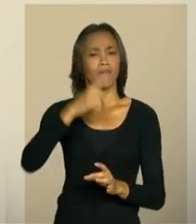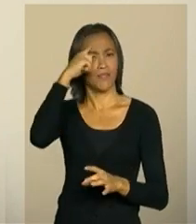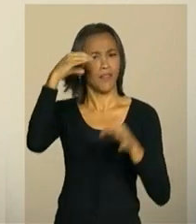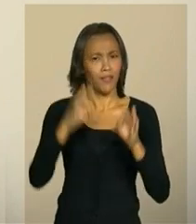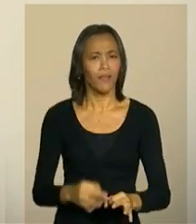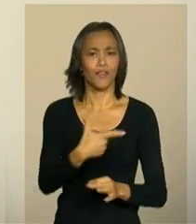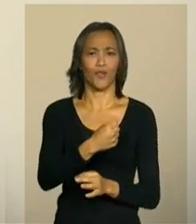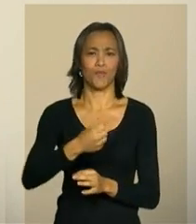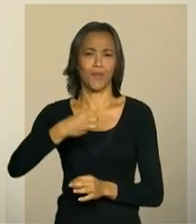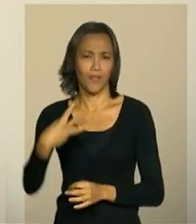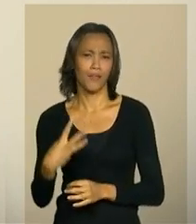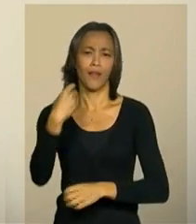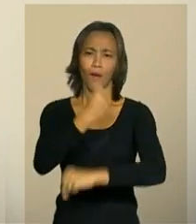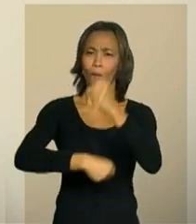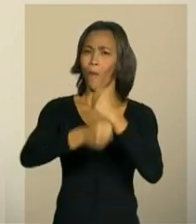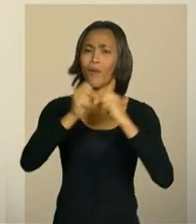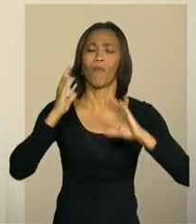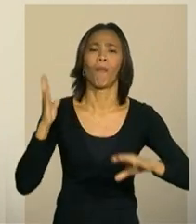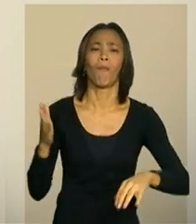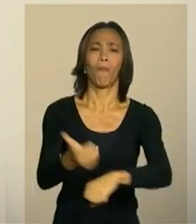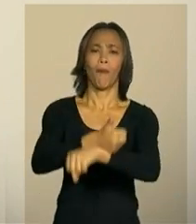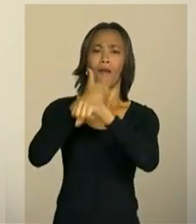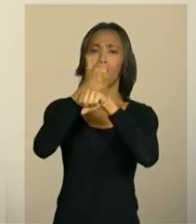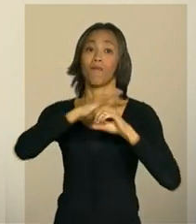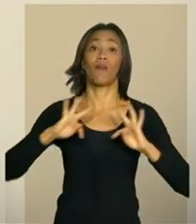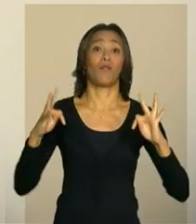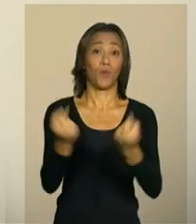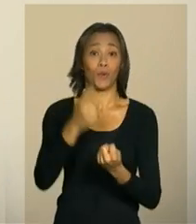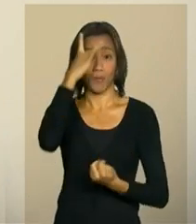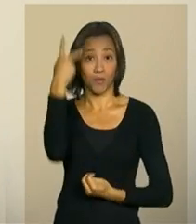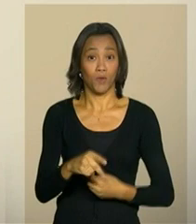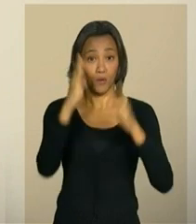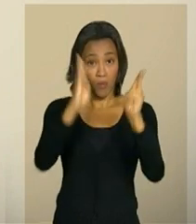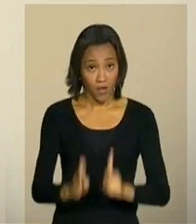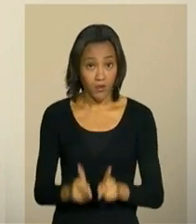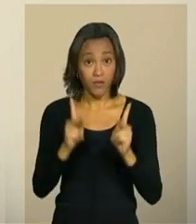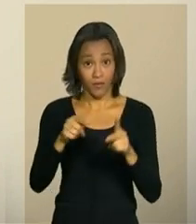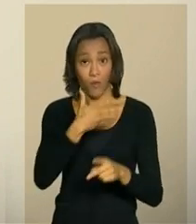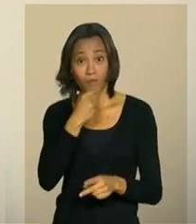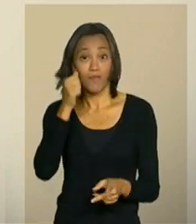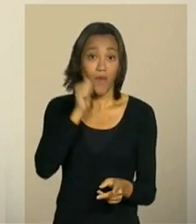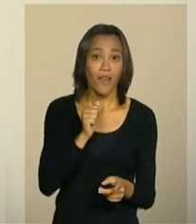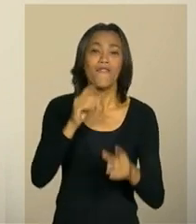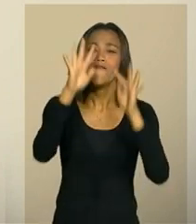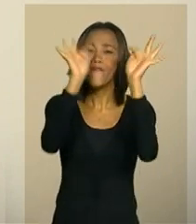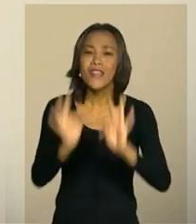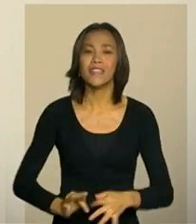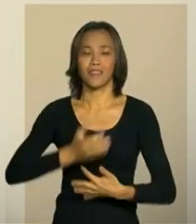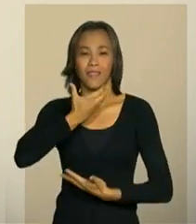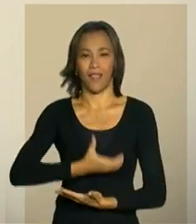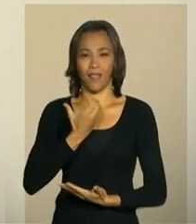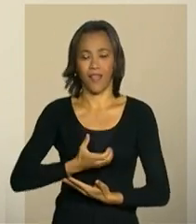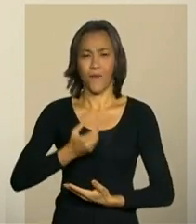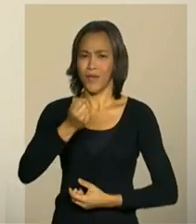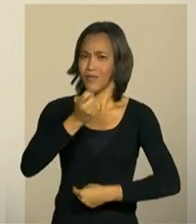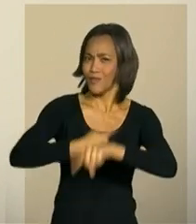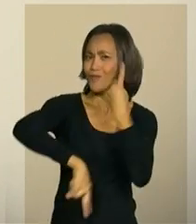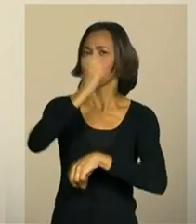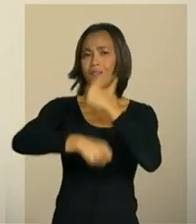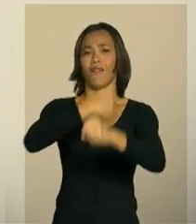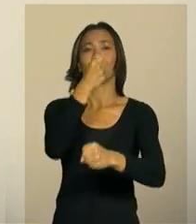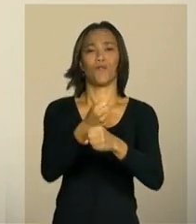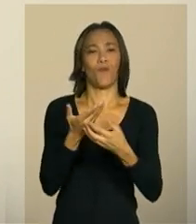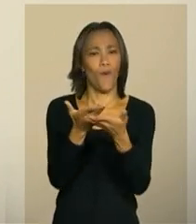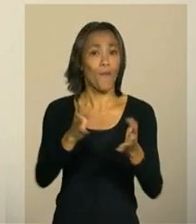2013 será um ano ainda melhor para todos os brasileiros e brasileiras Feliz Natal e próspero ano